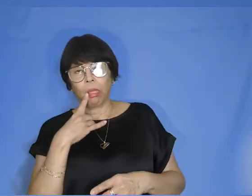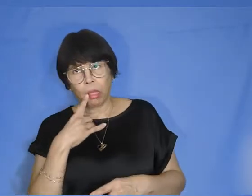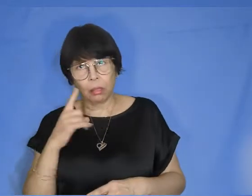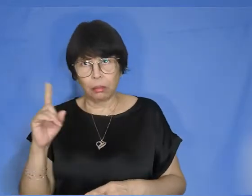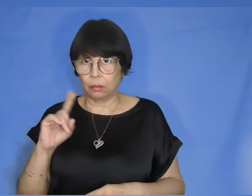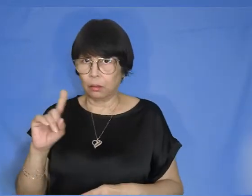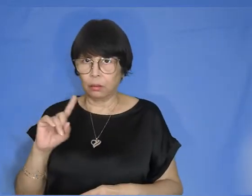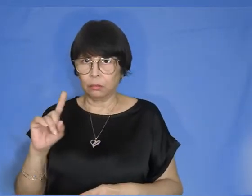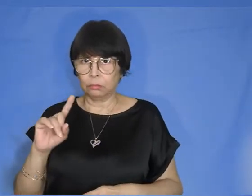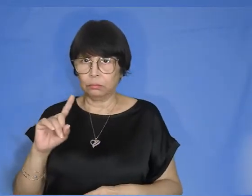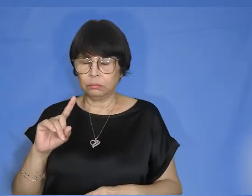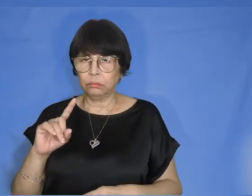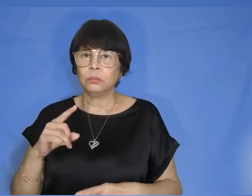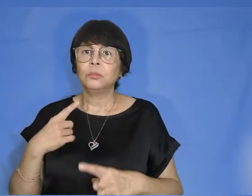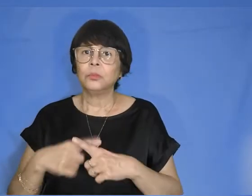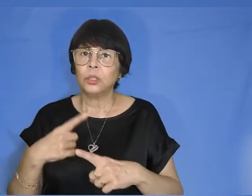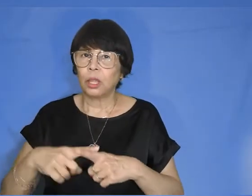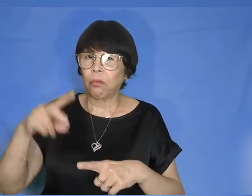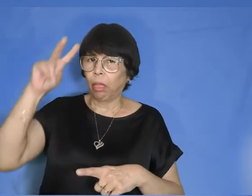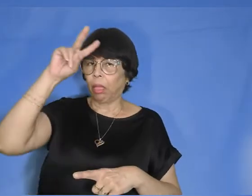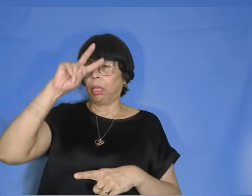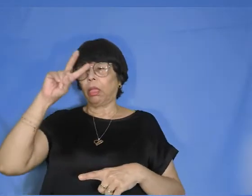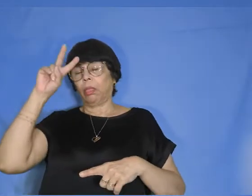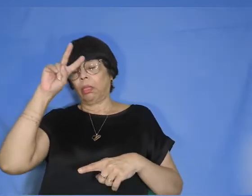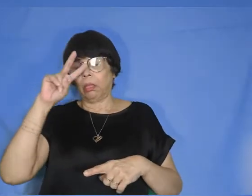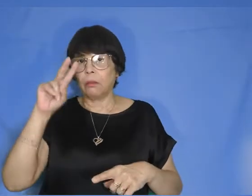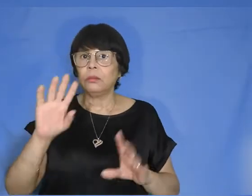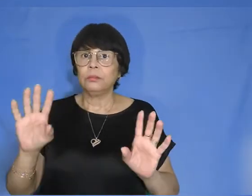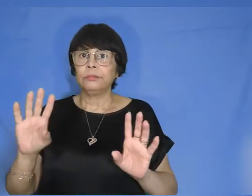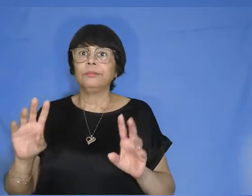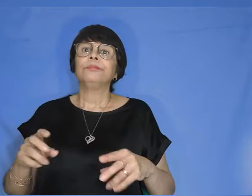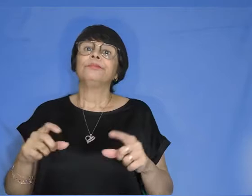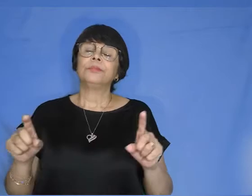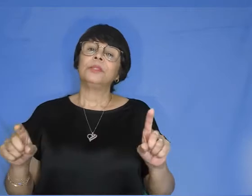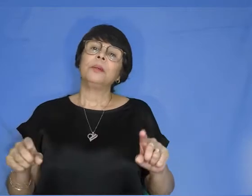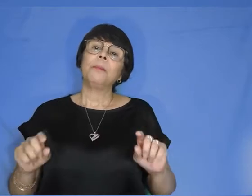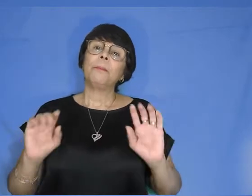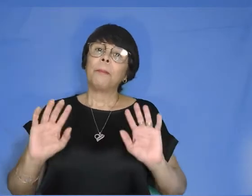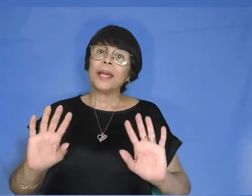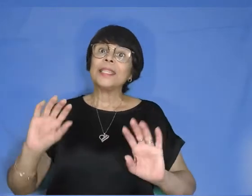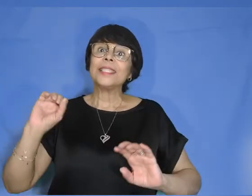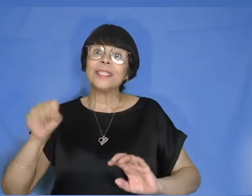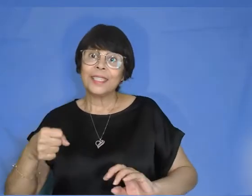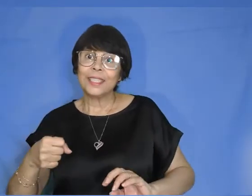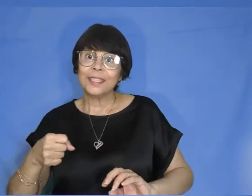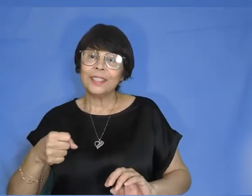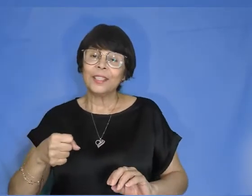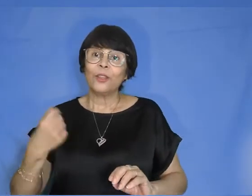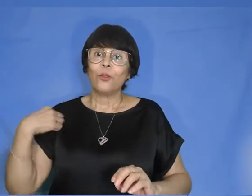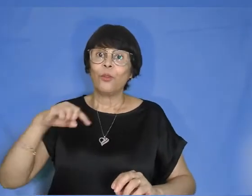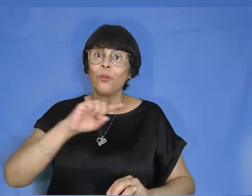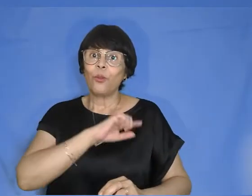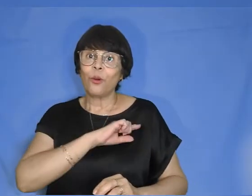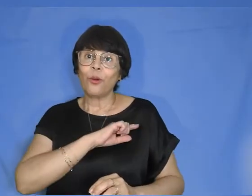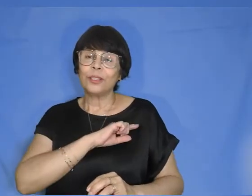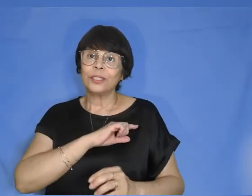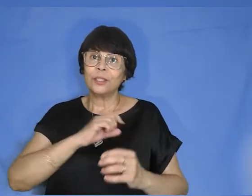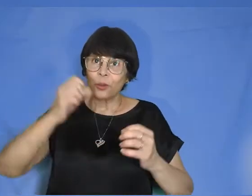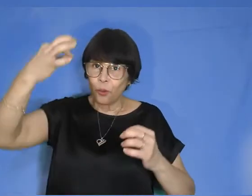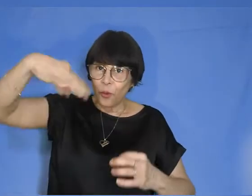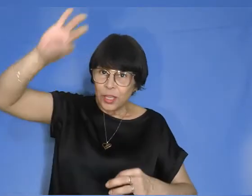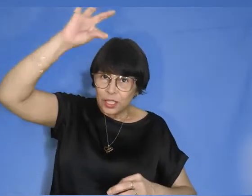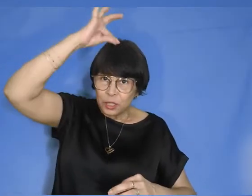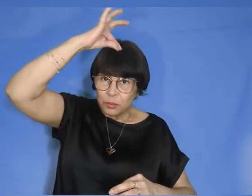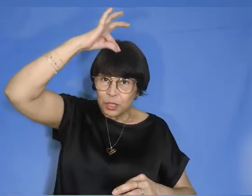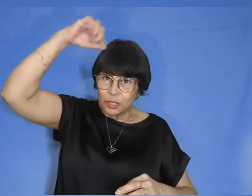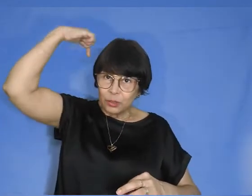voz passiva, deixai-vos encher. Ele está no contínuo, deixai-vos constantemente